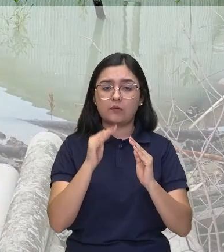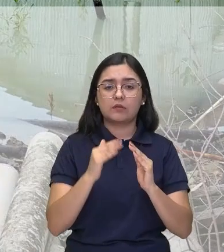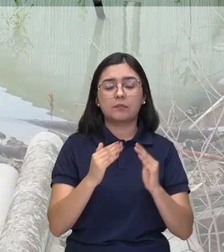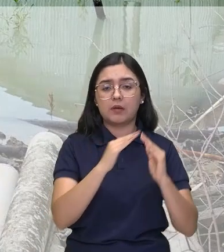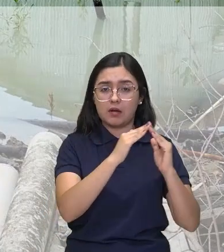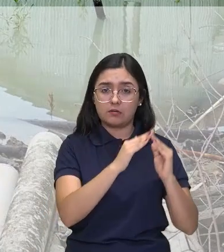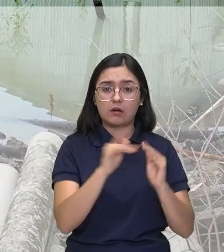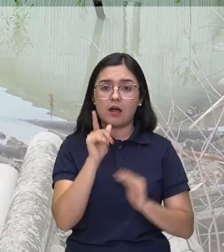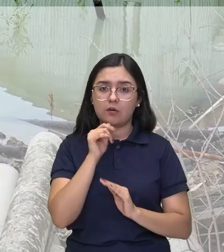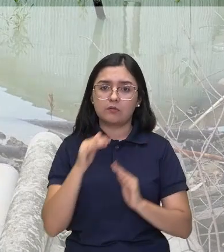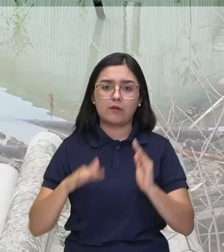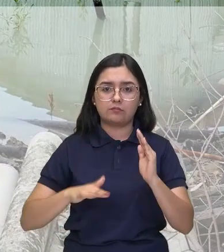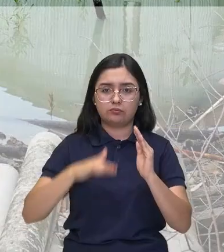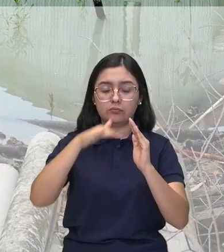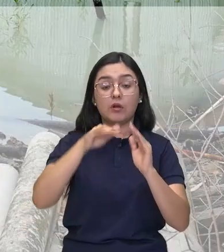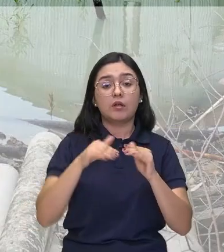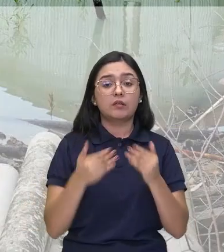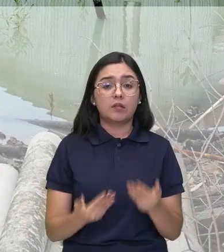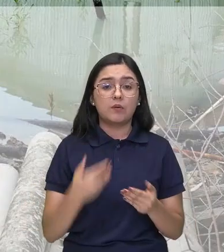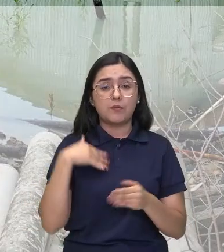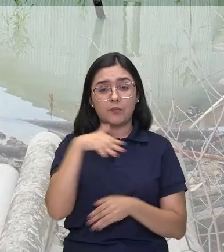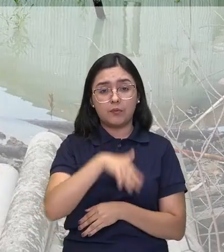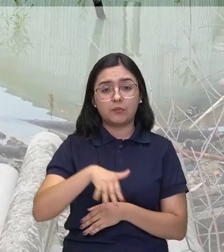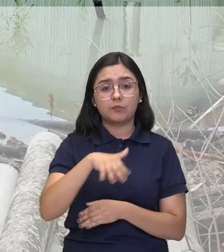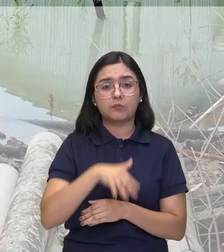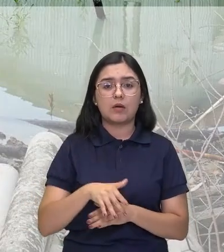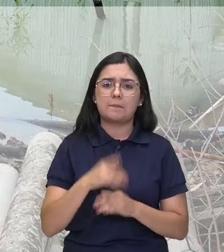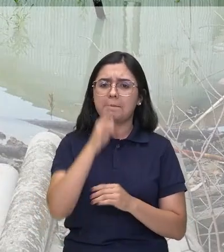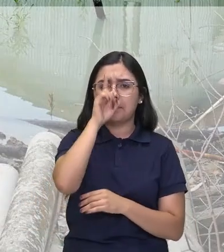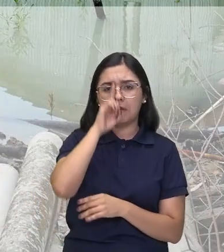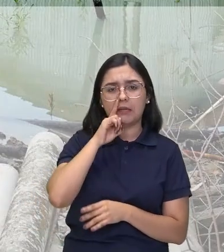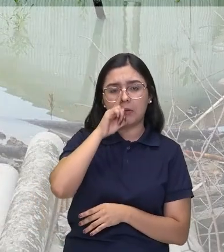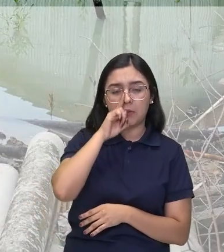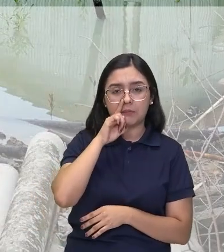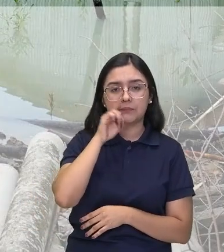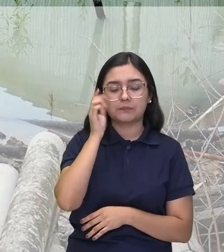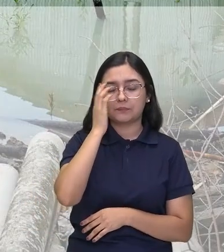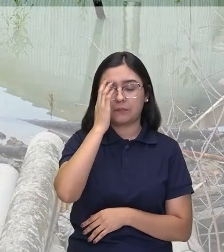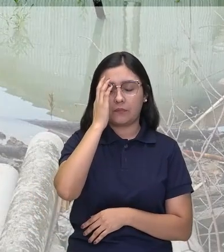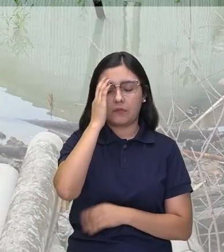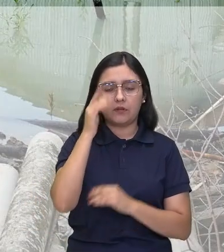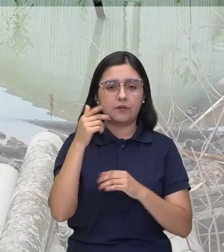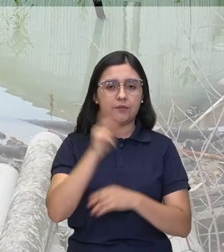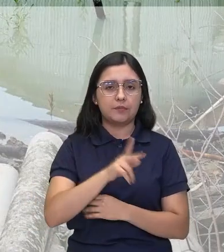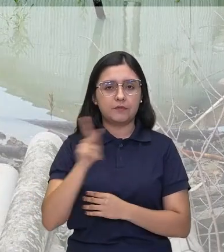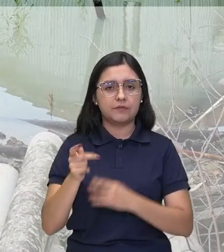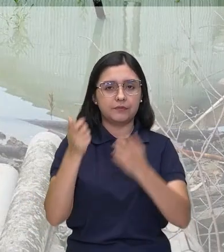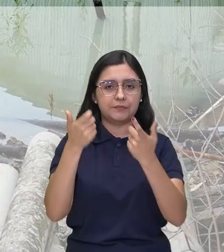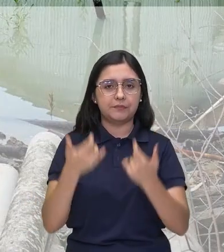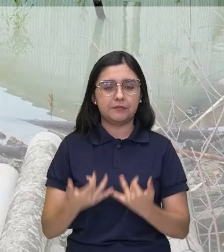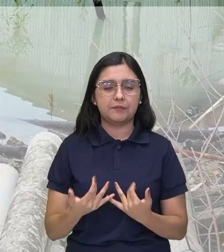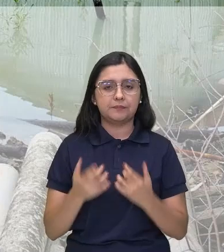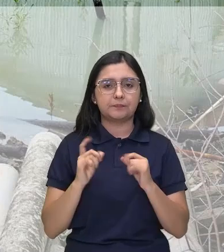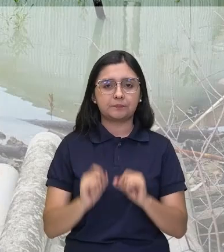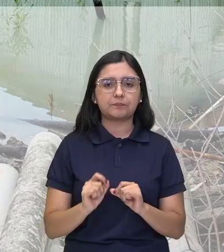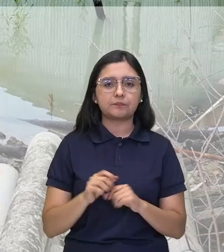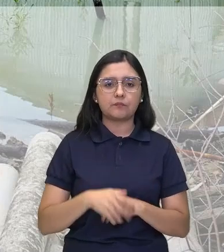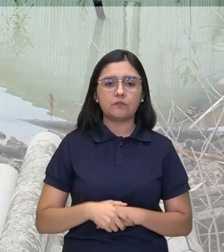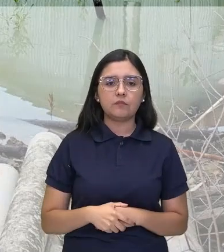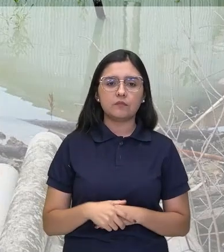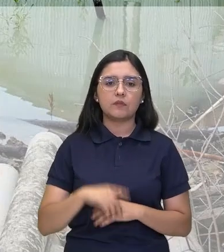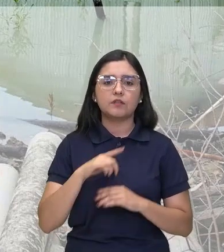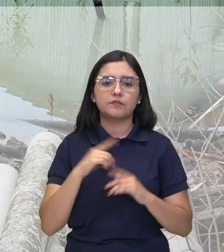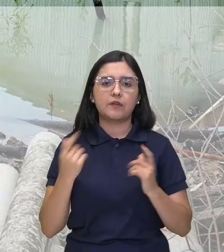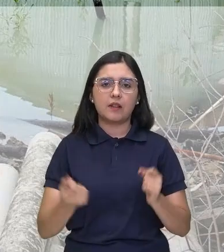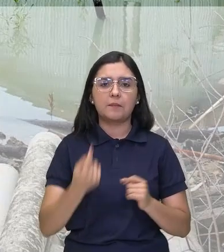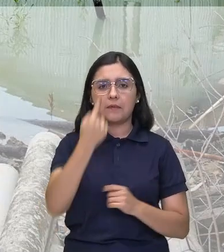acaba gerando um ambiente assim de perigo mesmo, né? E como o professor falou agora há pouco, quando a gente fala de perfil